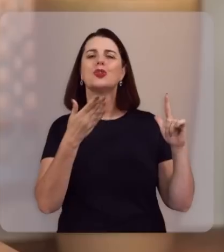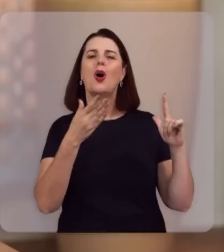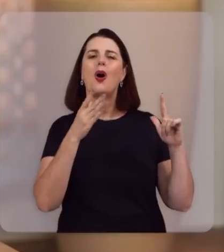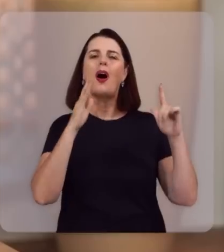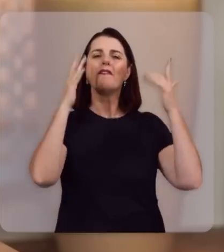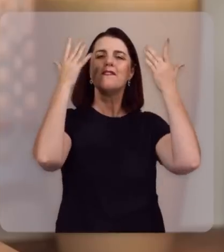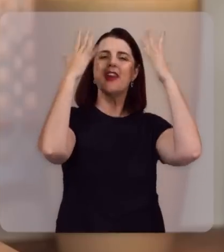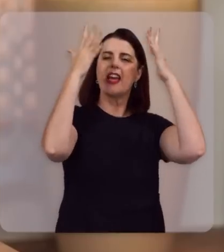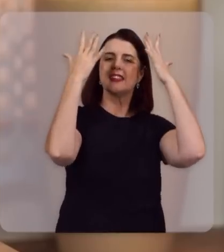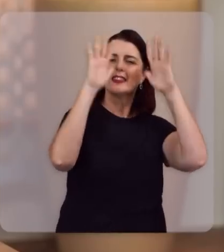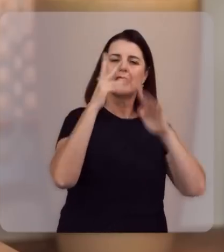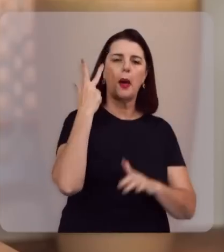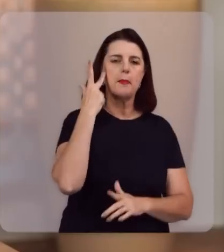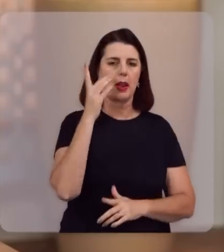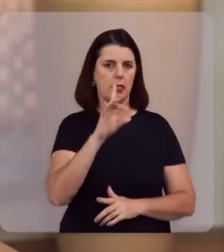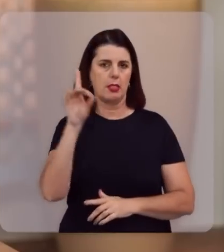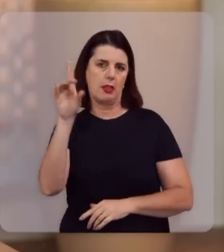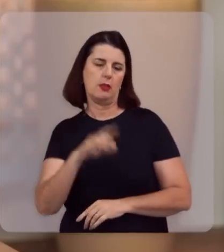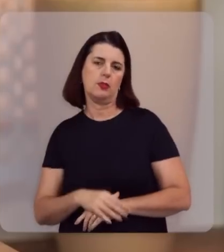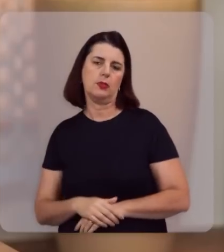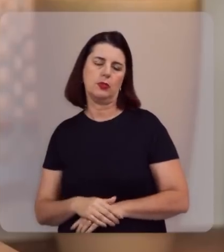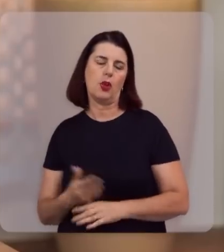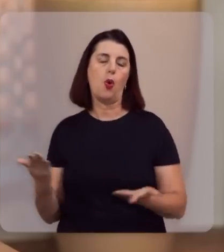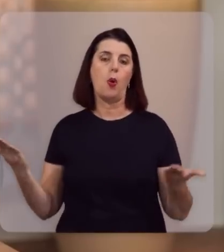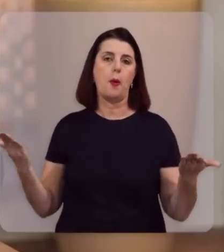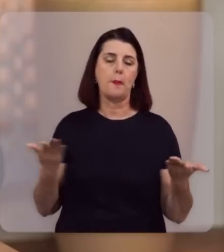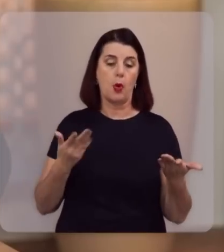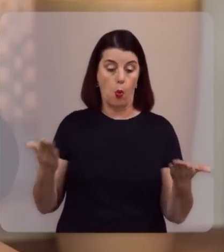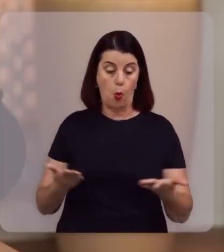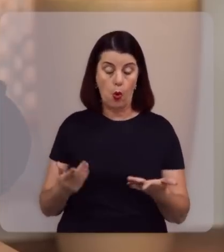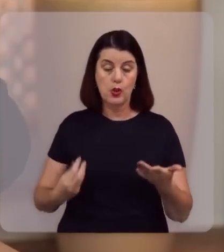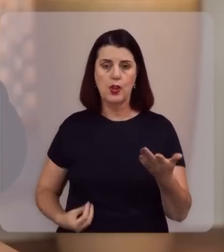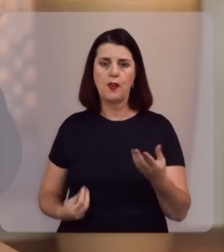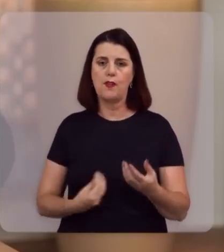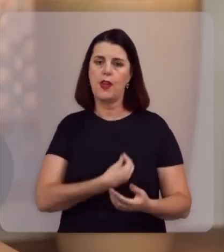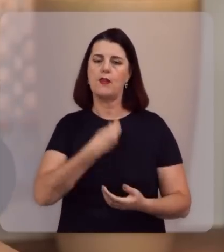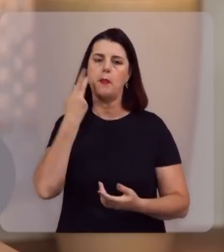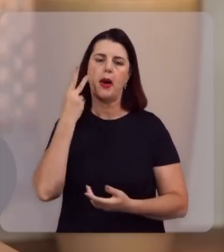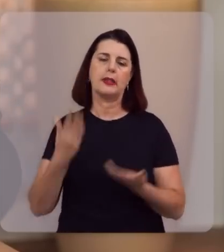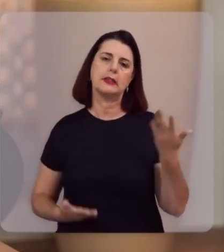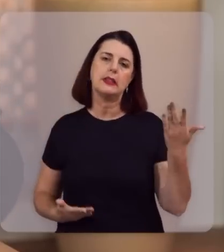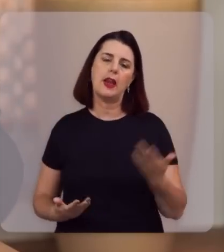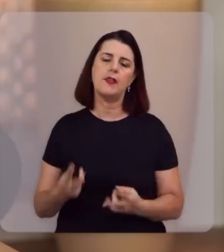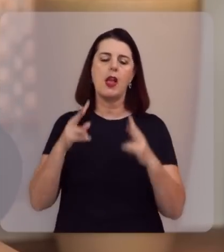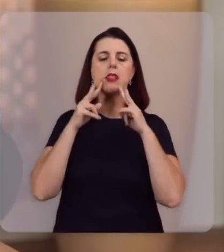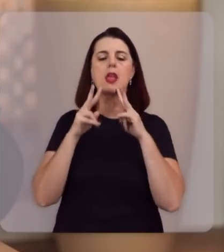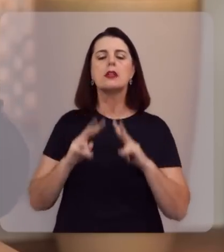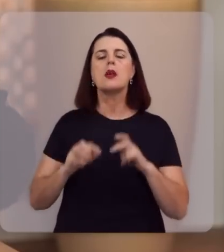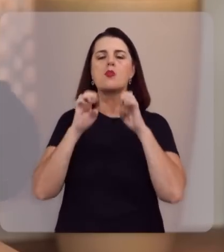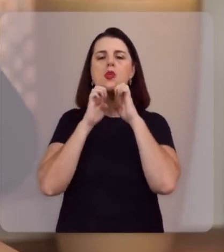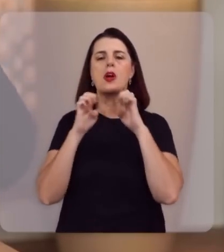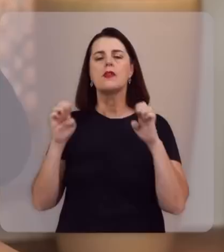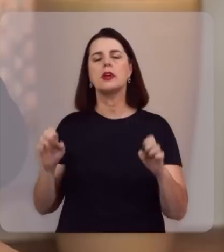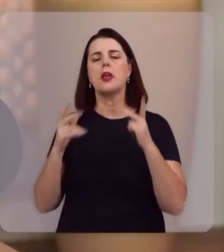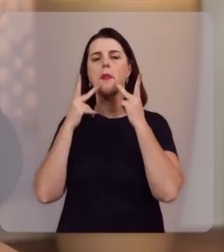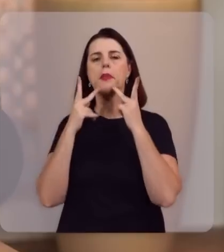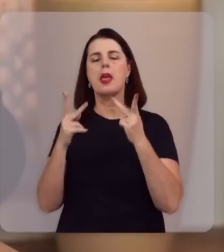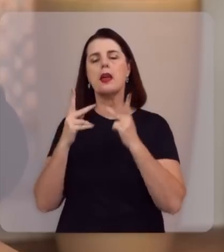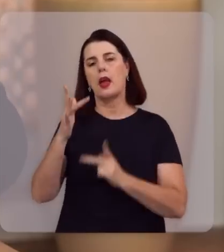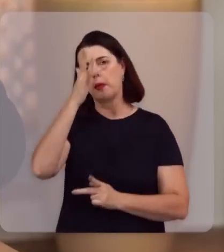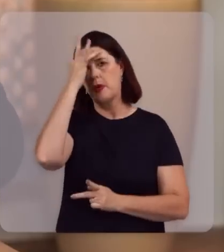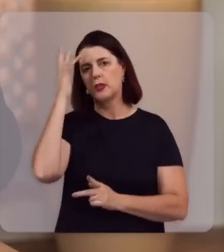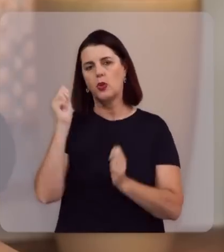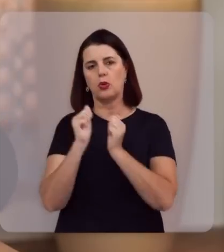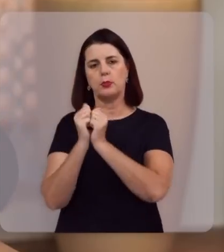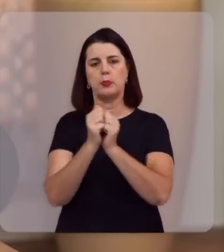culto na presença de Deus. Então, no presente, nós vivemos para servi-lo, para dar testemunho do Evangelho, como você bem disse, para pregar